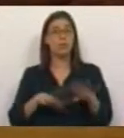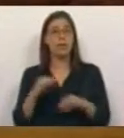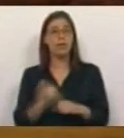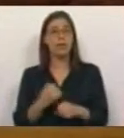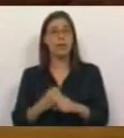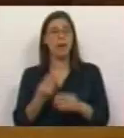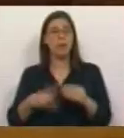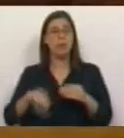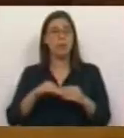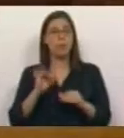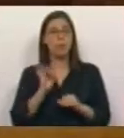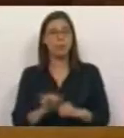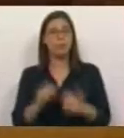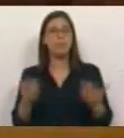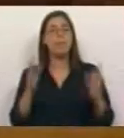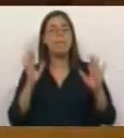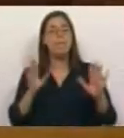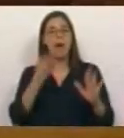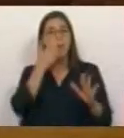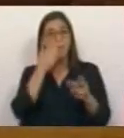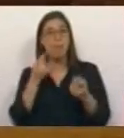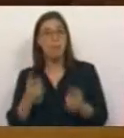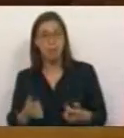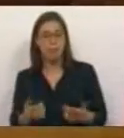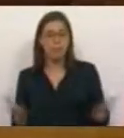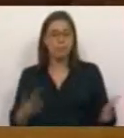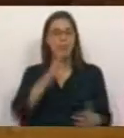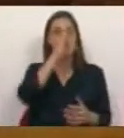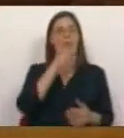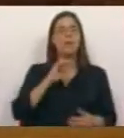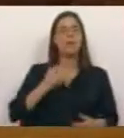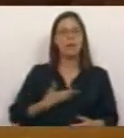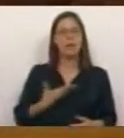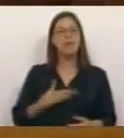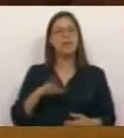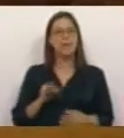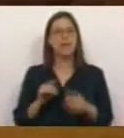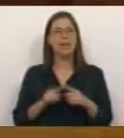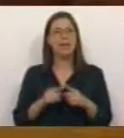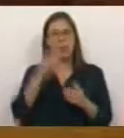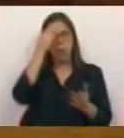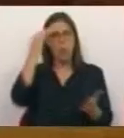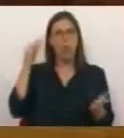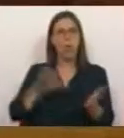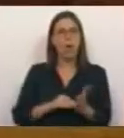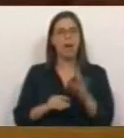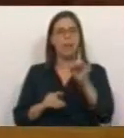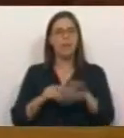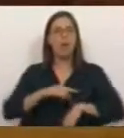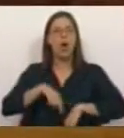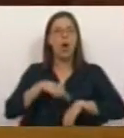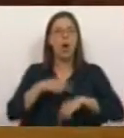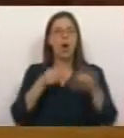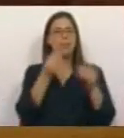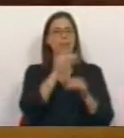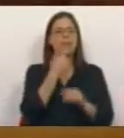de trabalho suplementar. Mas, como se fosse pouco, o governo PSD-CDS inventou ainda o banco de